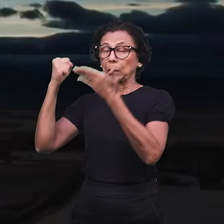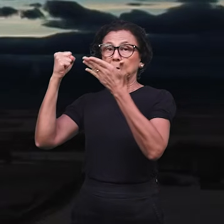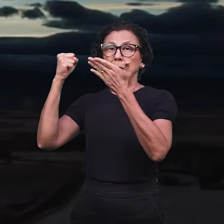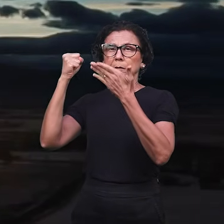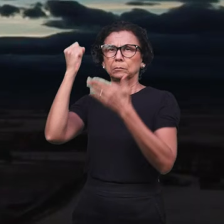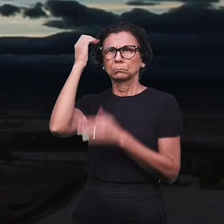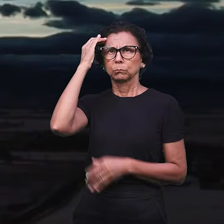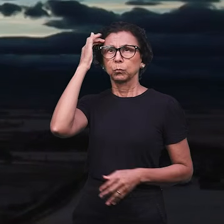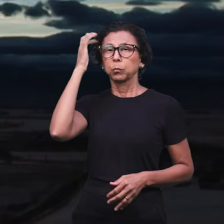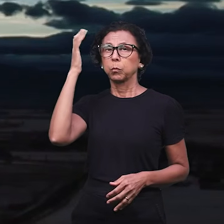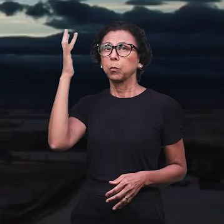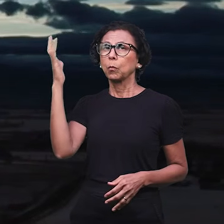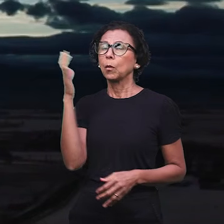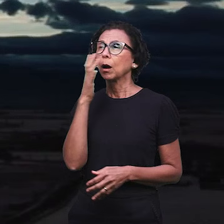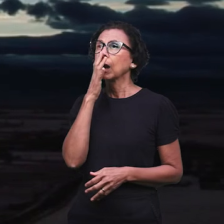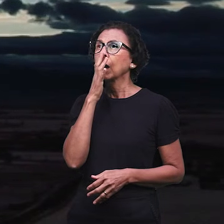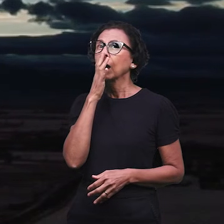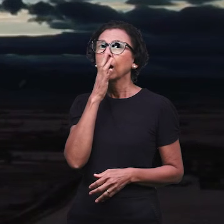Que dia